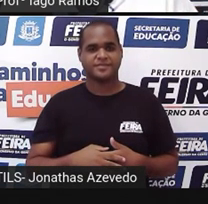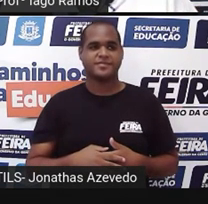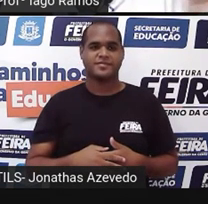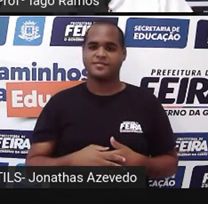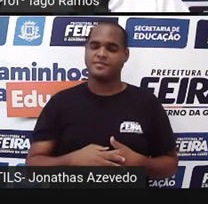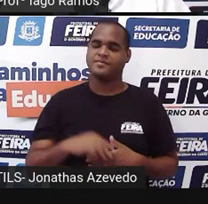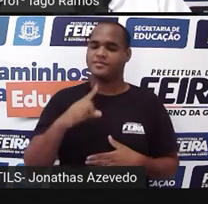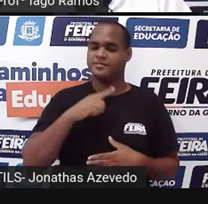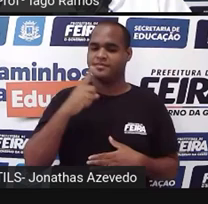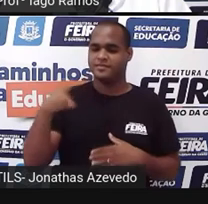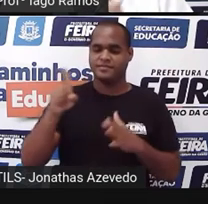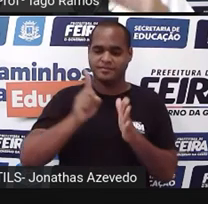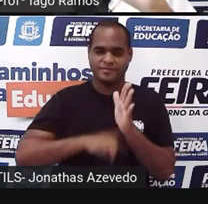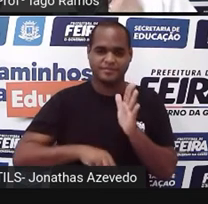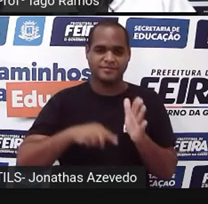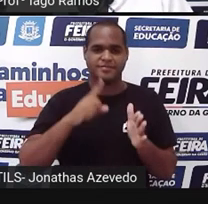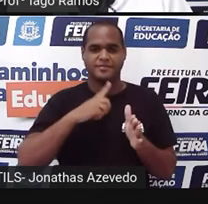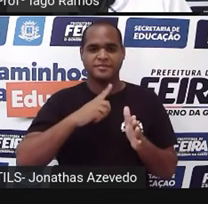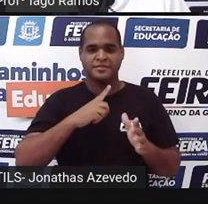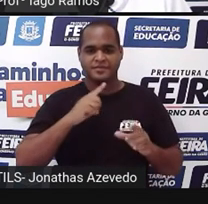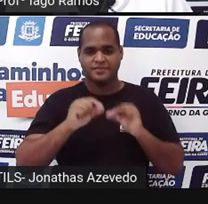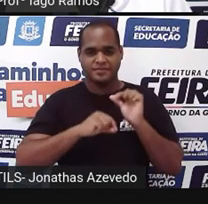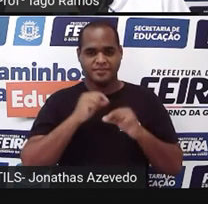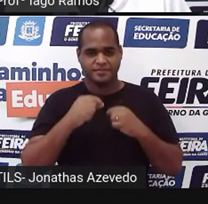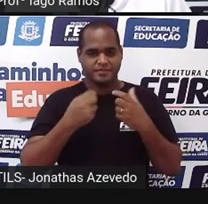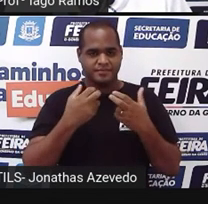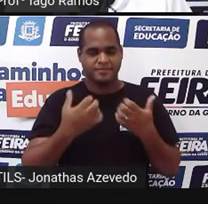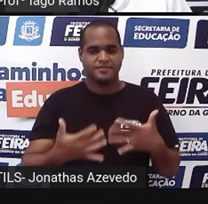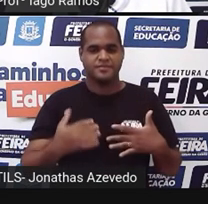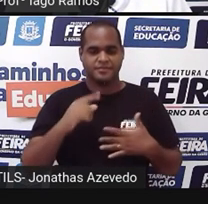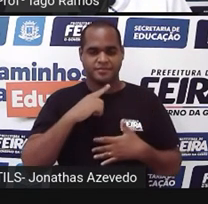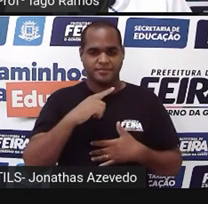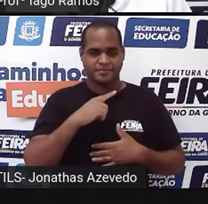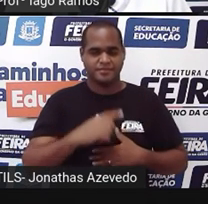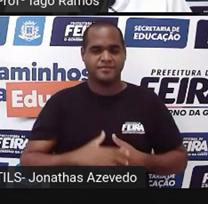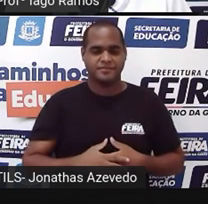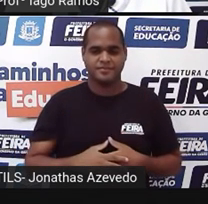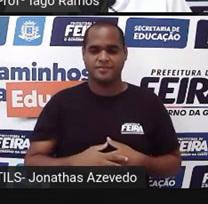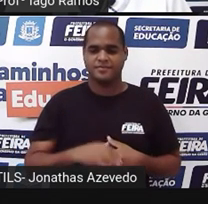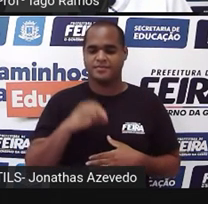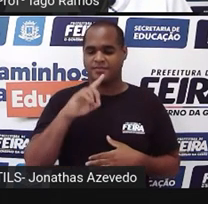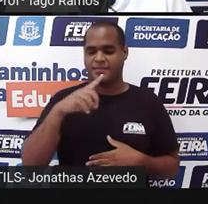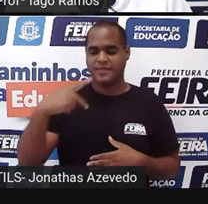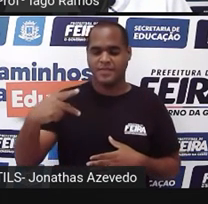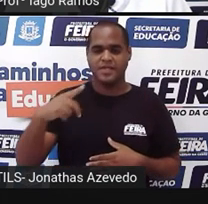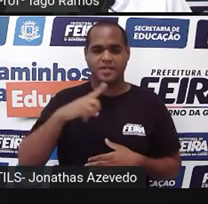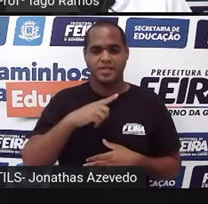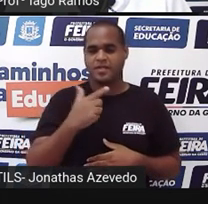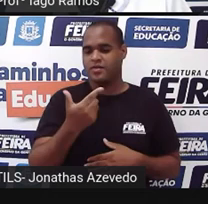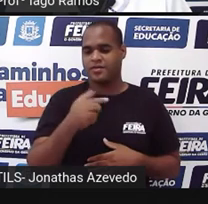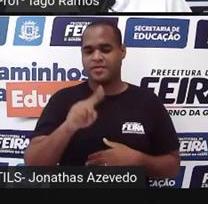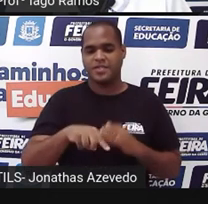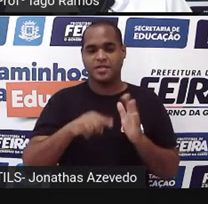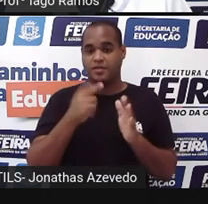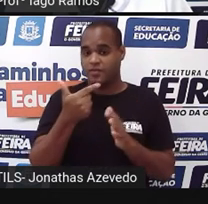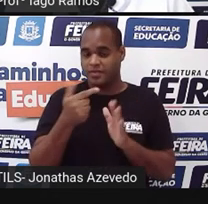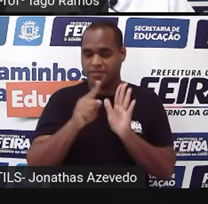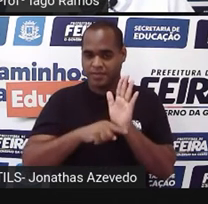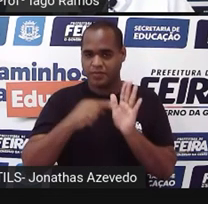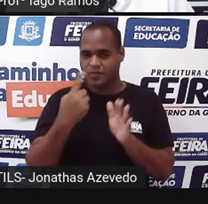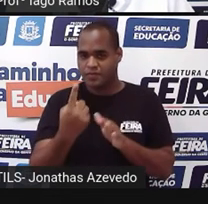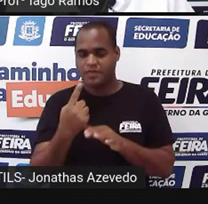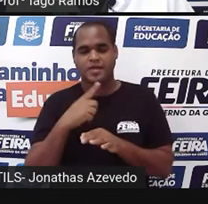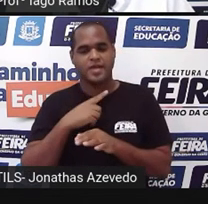é só a gente fazer aquela subtração ali em cima e acha né a dízima periódica 12 - 1 é 11